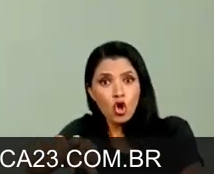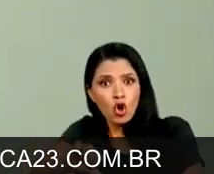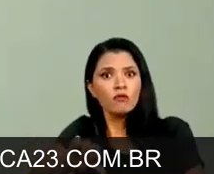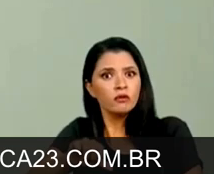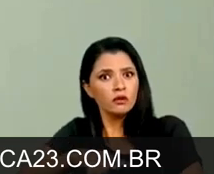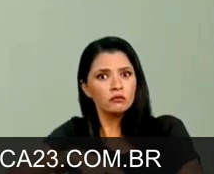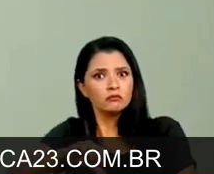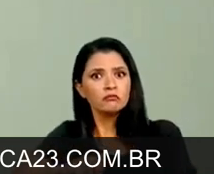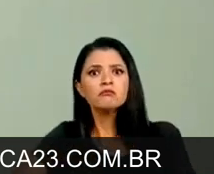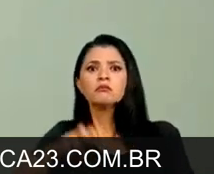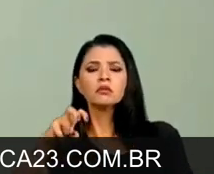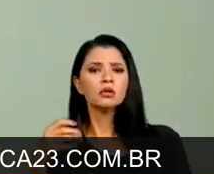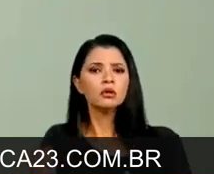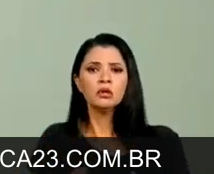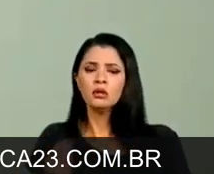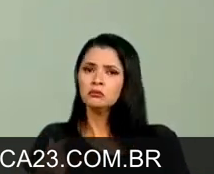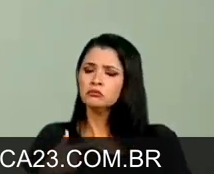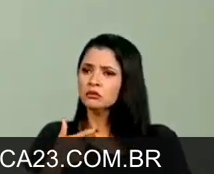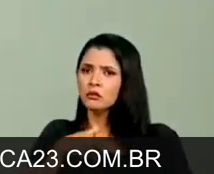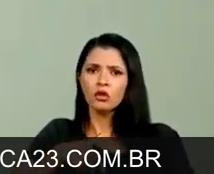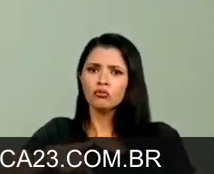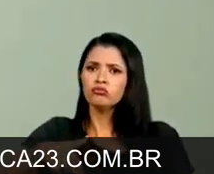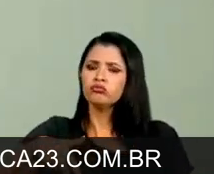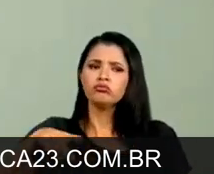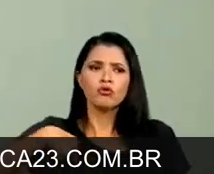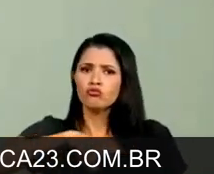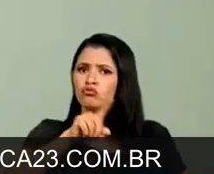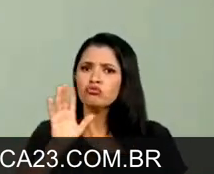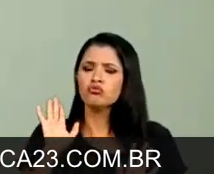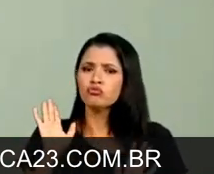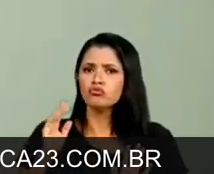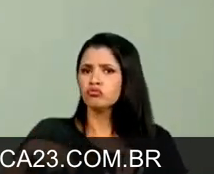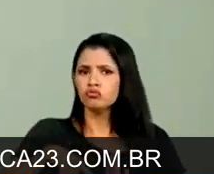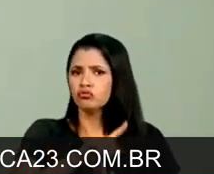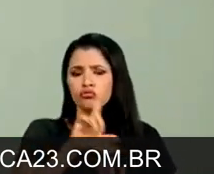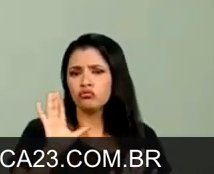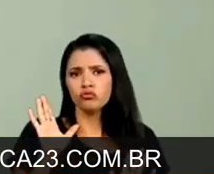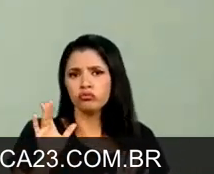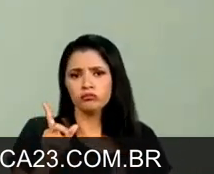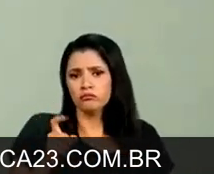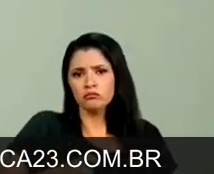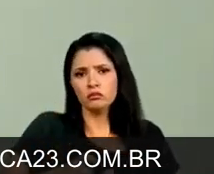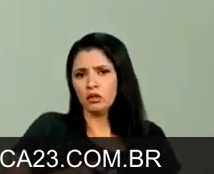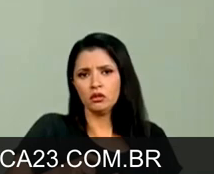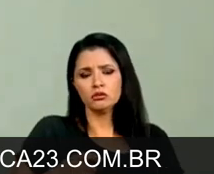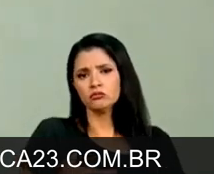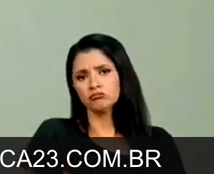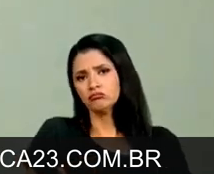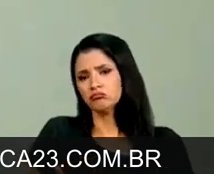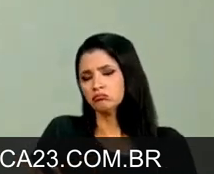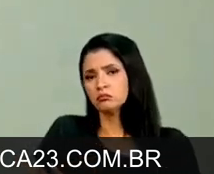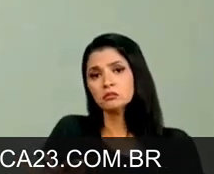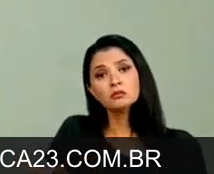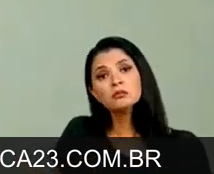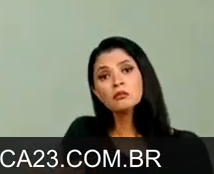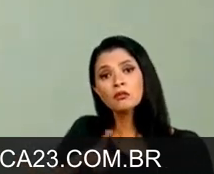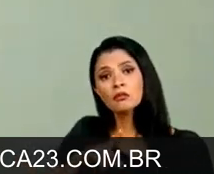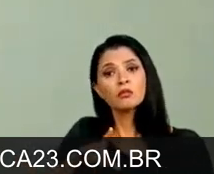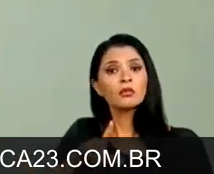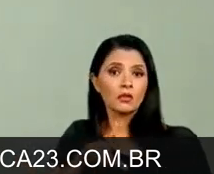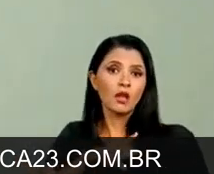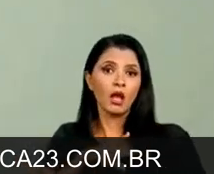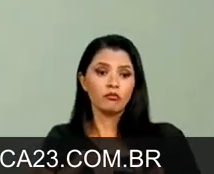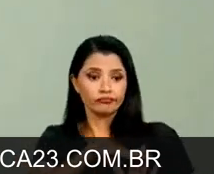manhã, acabei indo, né, ao médico. E aí geralmente